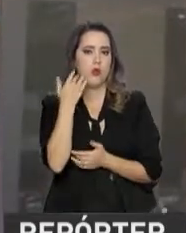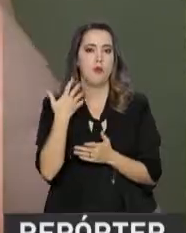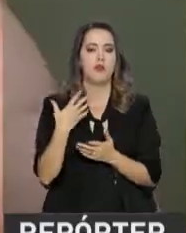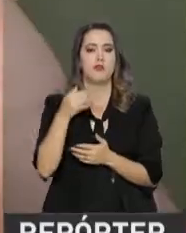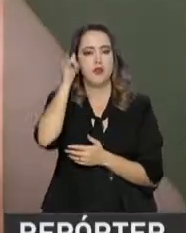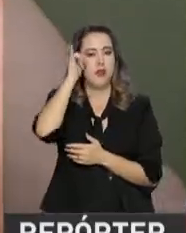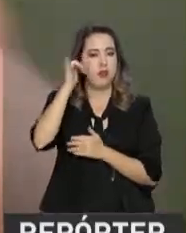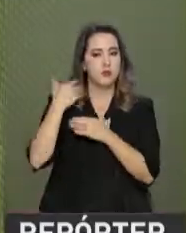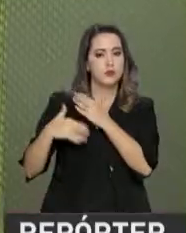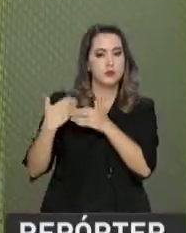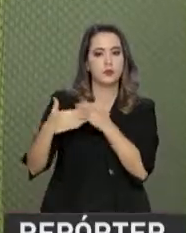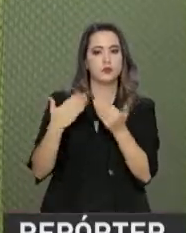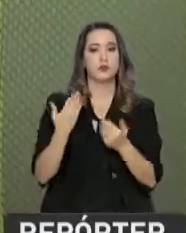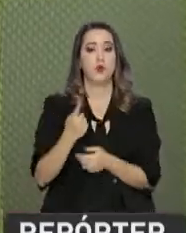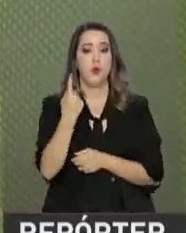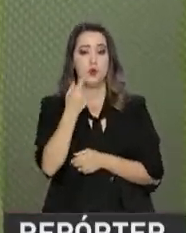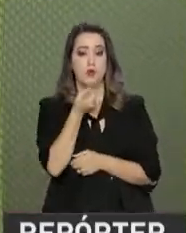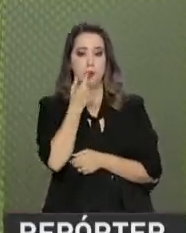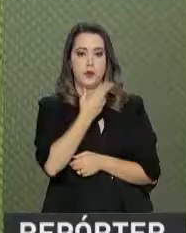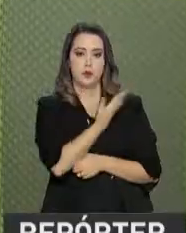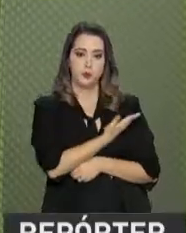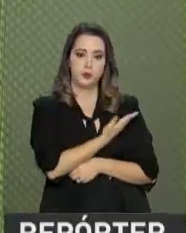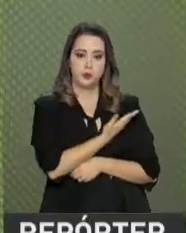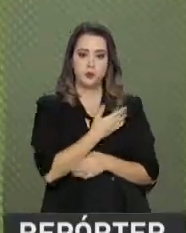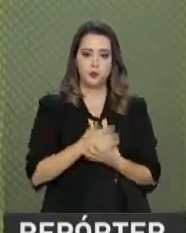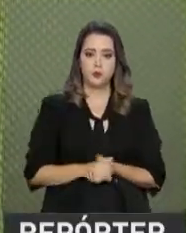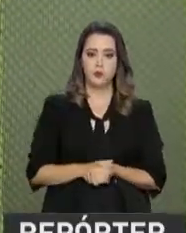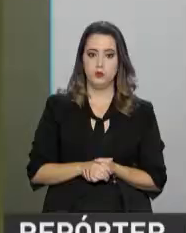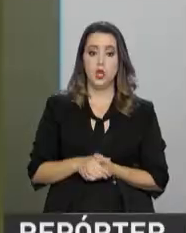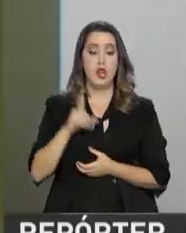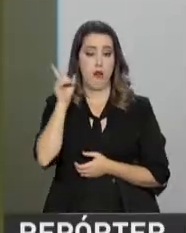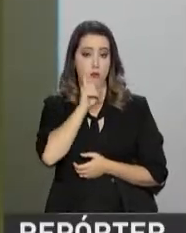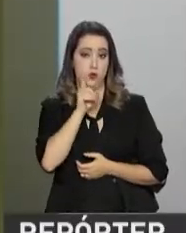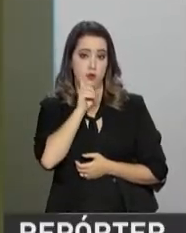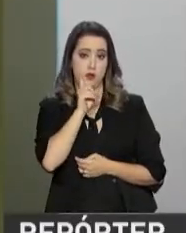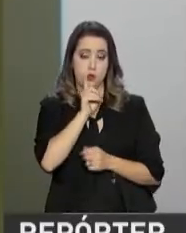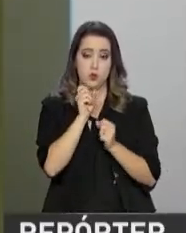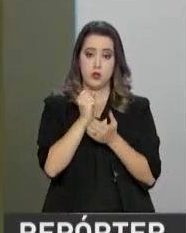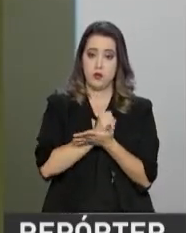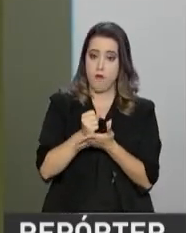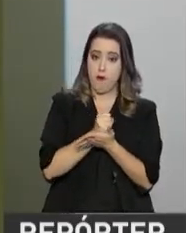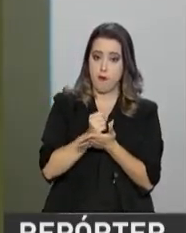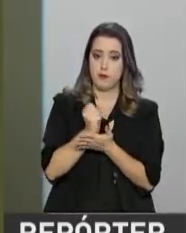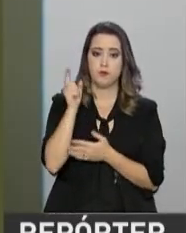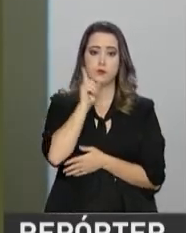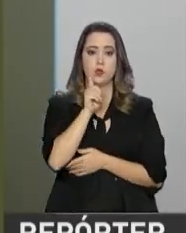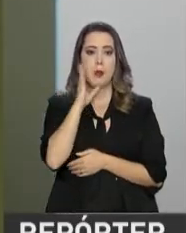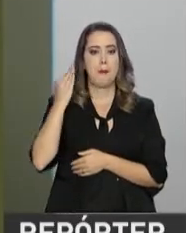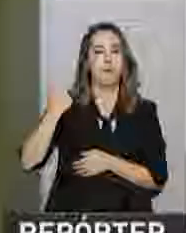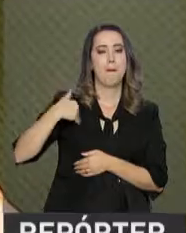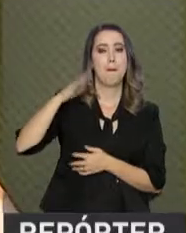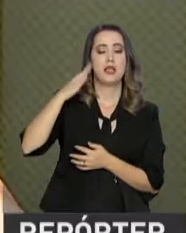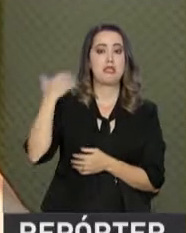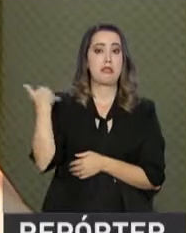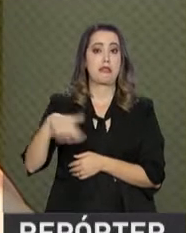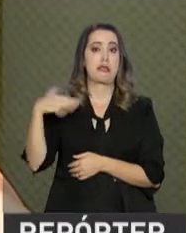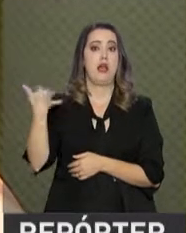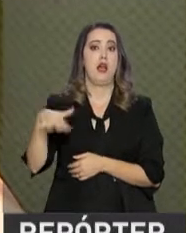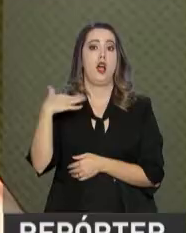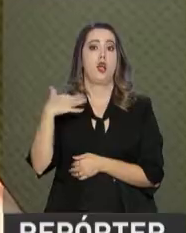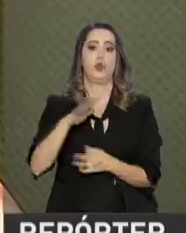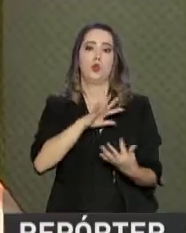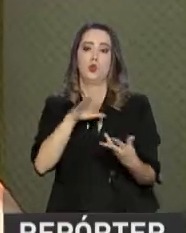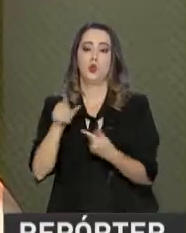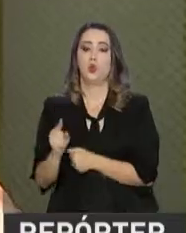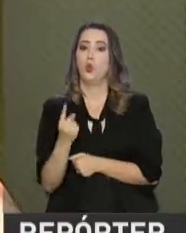é os o lyris que é fabricado nos estados unidos e é um dos remédios mais caros do mundo para se ter uma